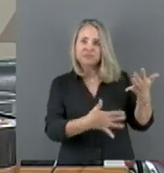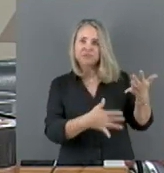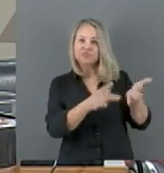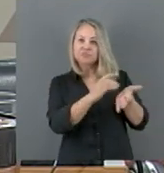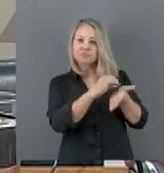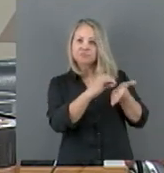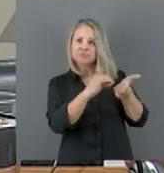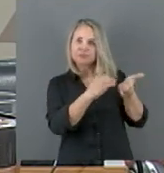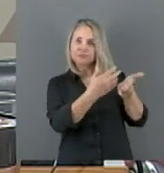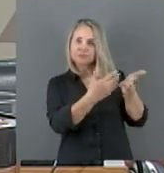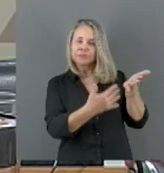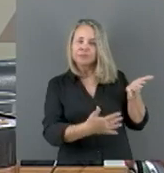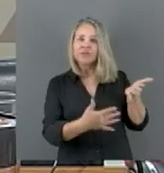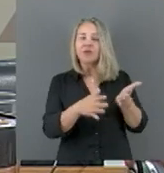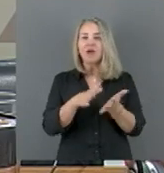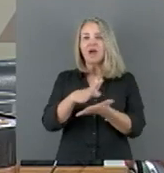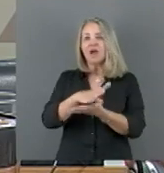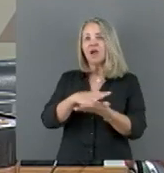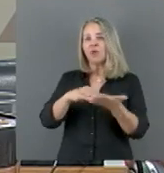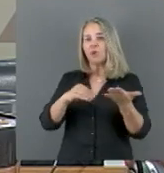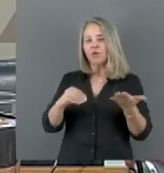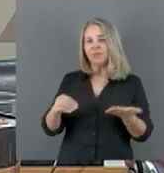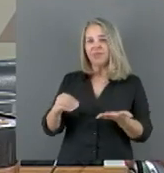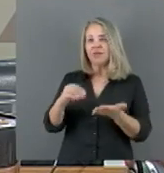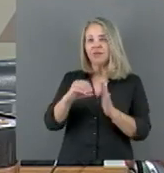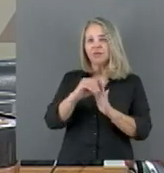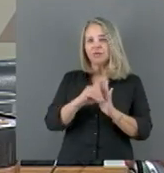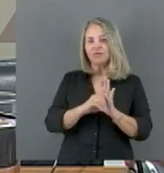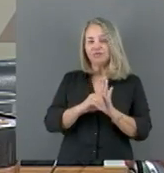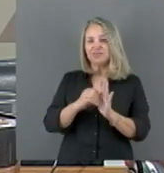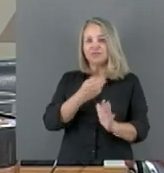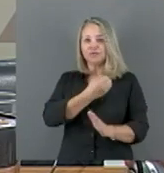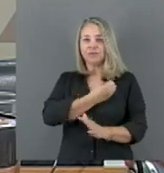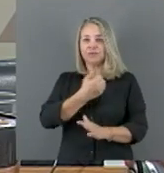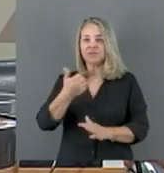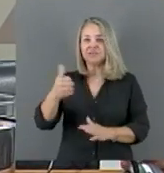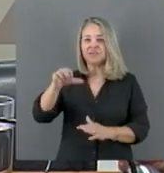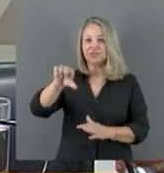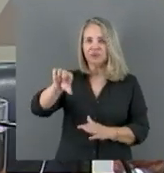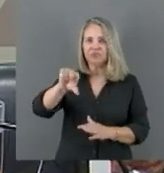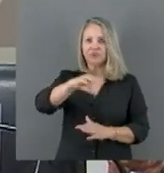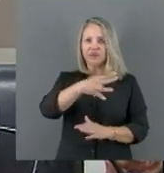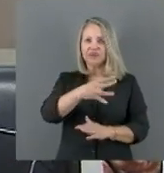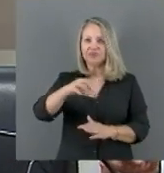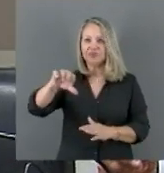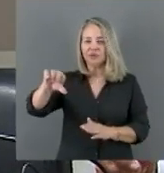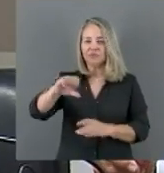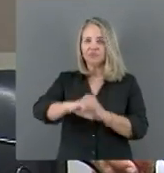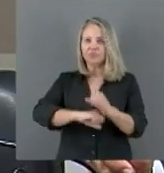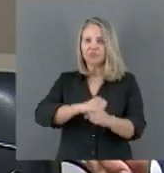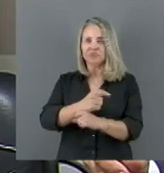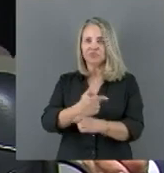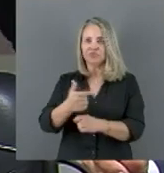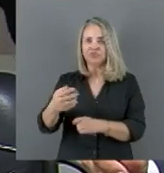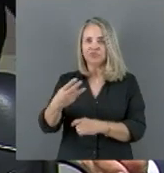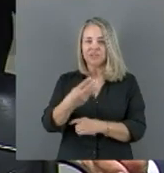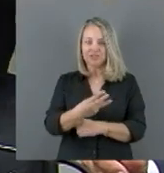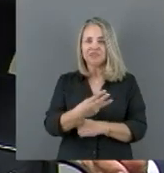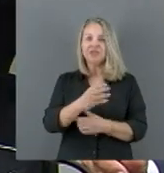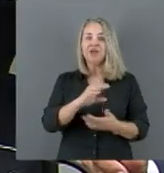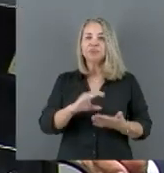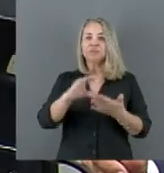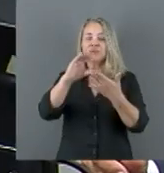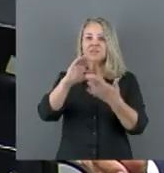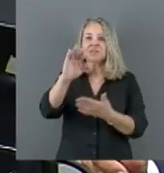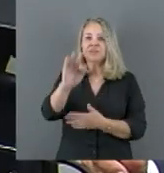expedientes. Cópia do ofício número 1949 de 2023 do Conselho Federal de